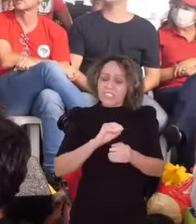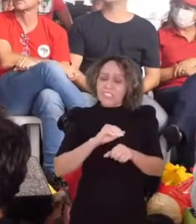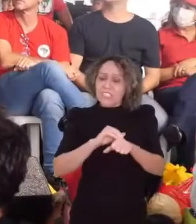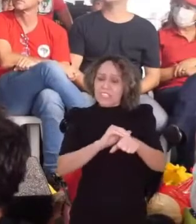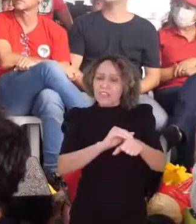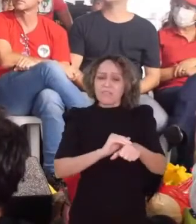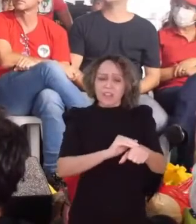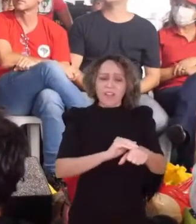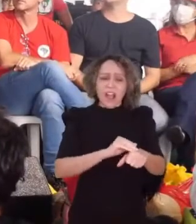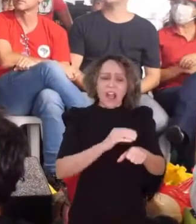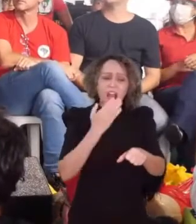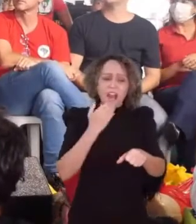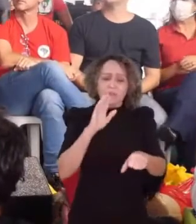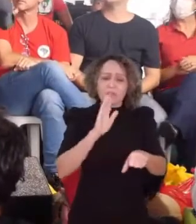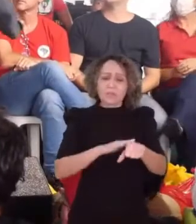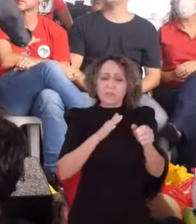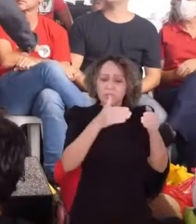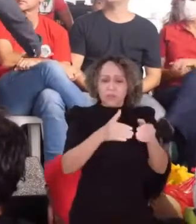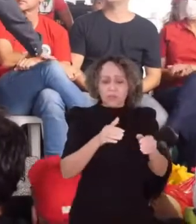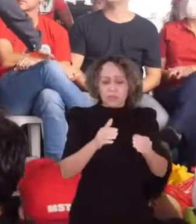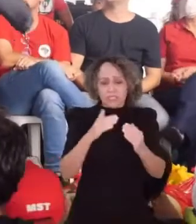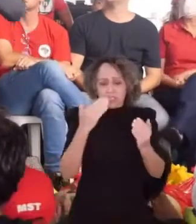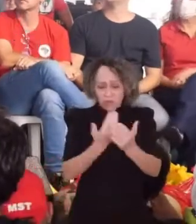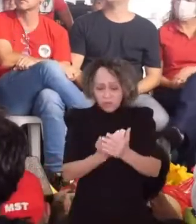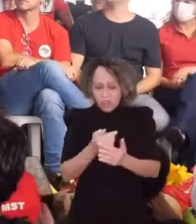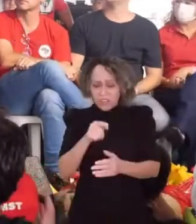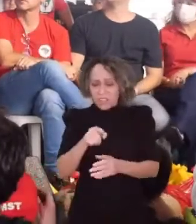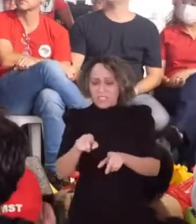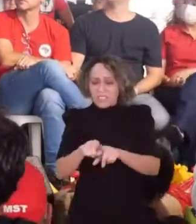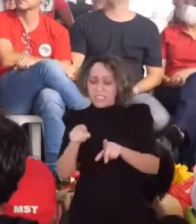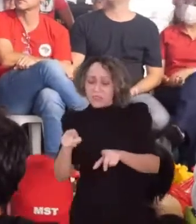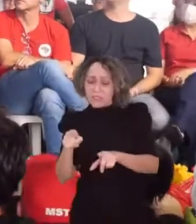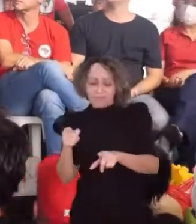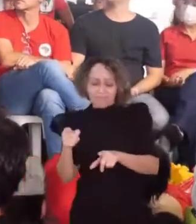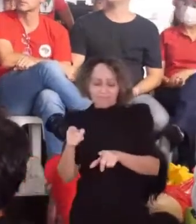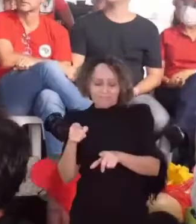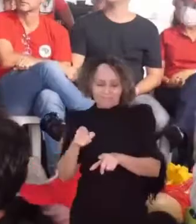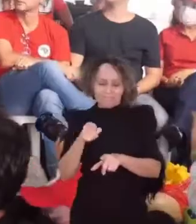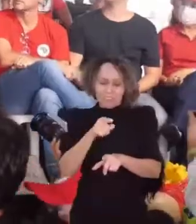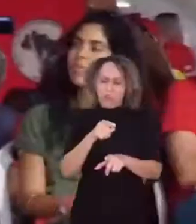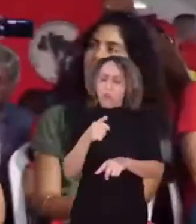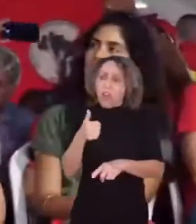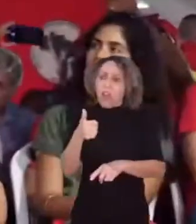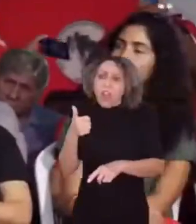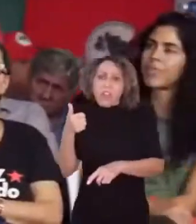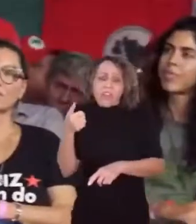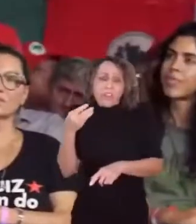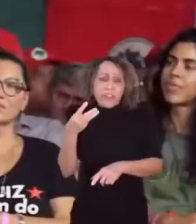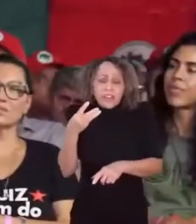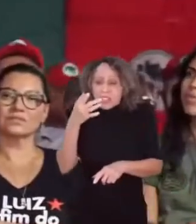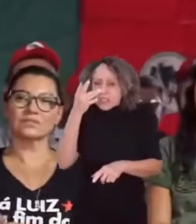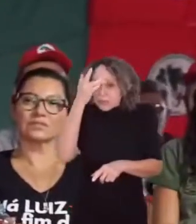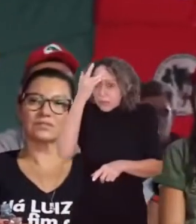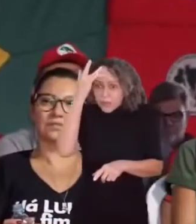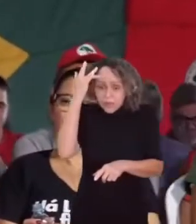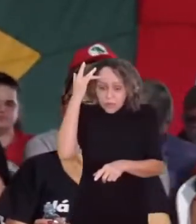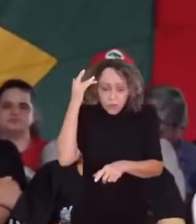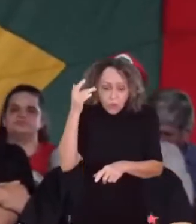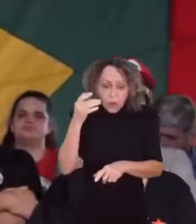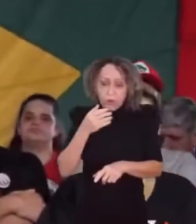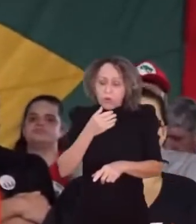13 famílias, 13 trabalhadores rurais presos quase 90 dias aqui no estado do